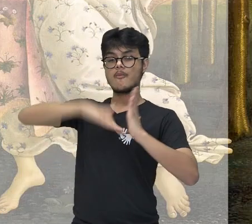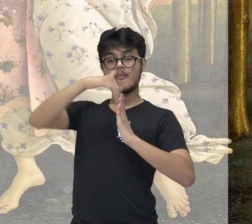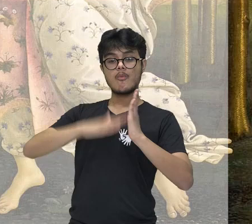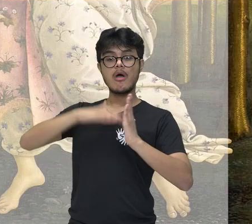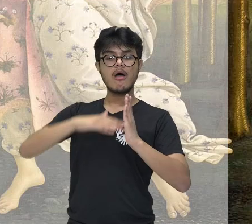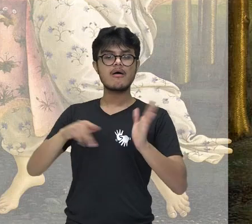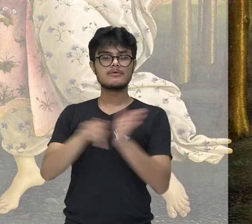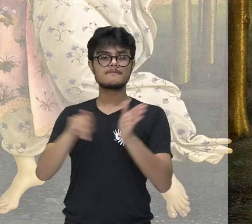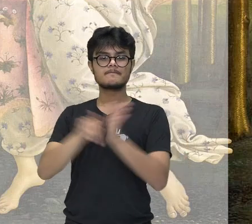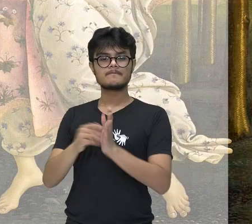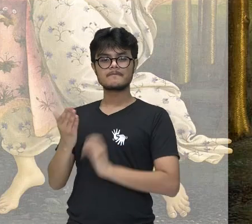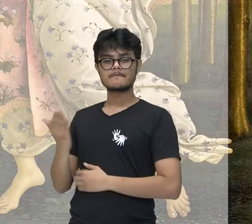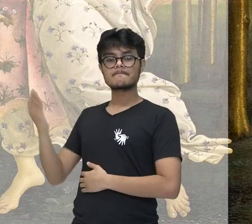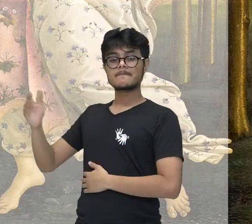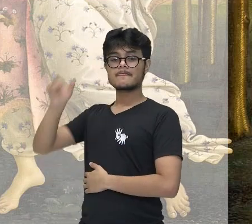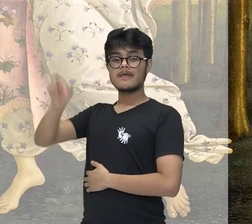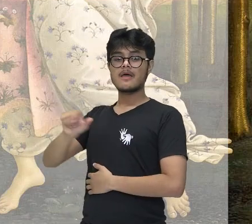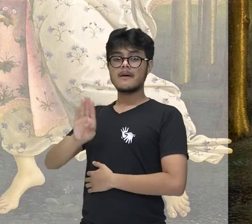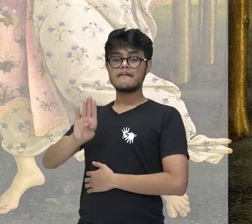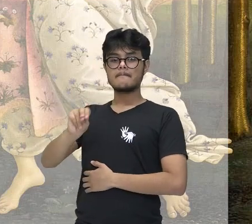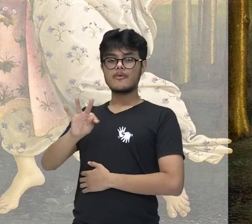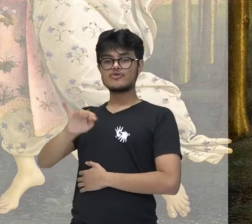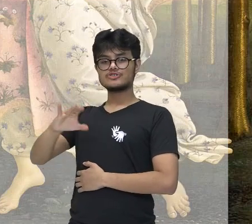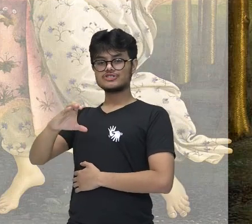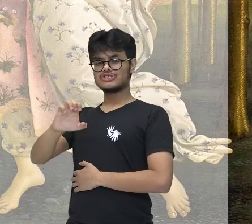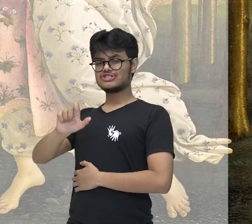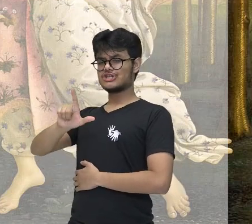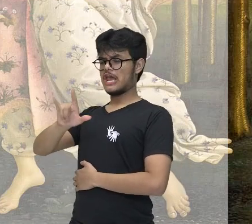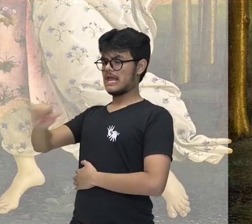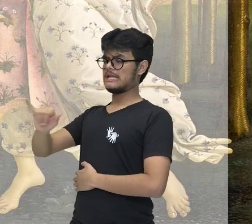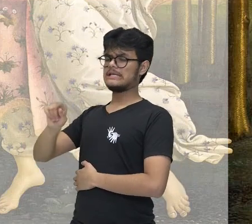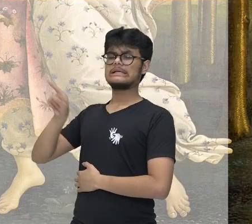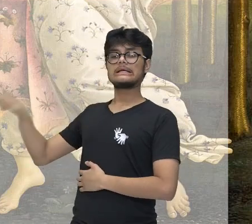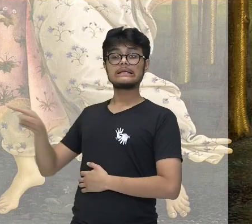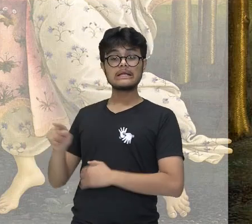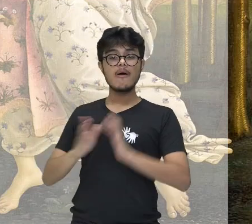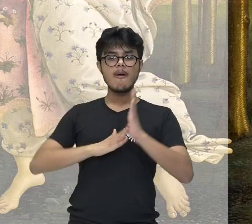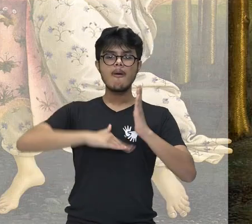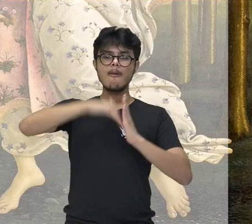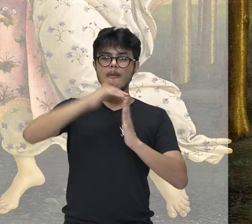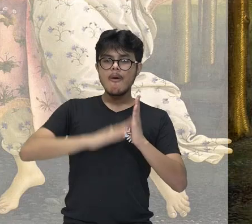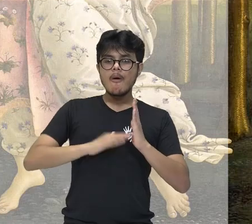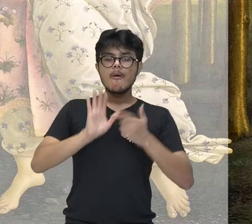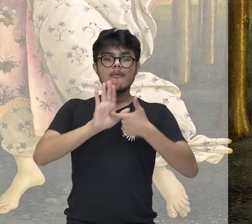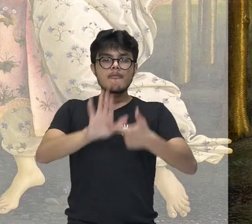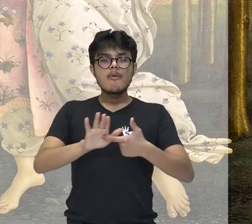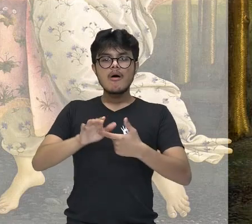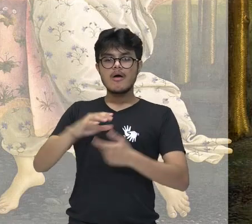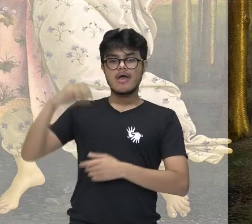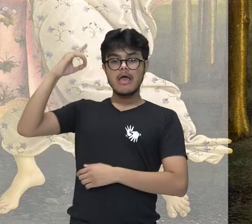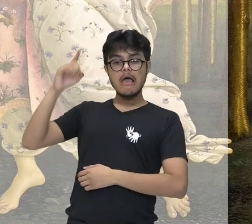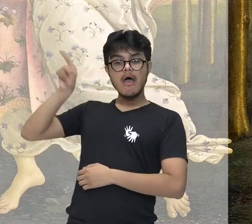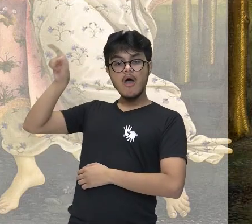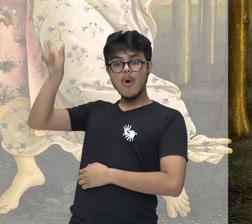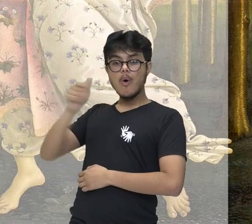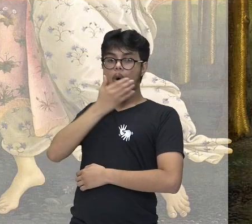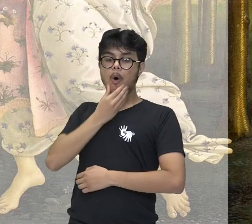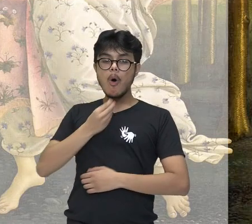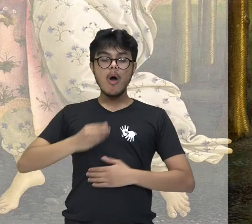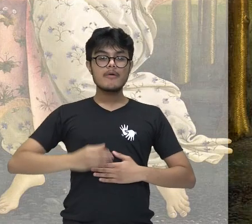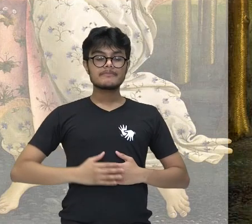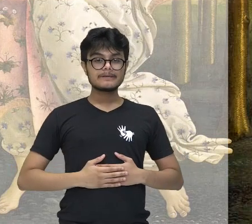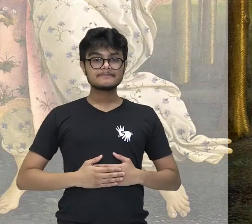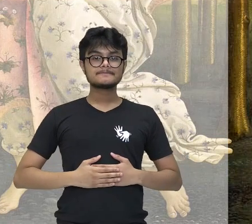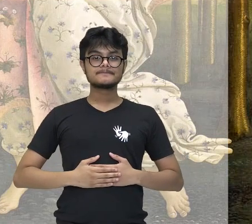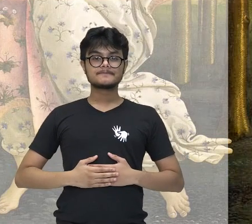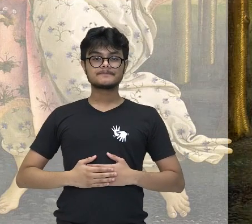por Sandro Botticelli. A pintura ela representa a deusa Vênus emergindo do